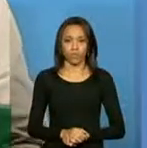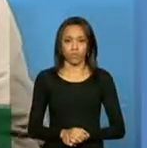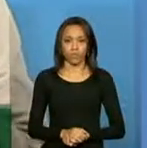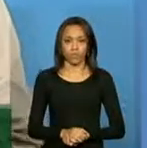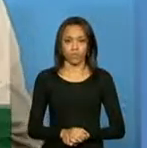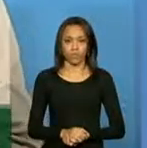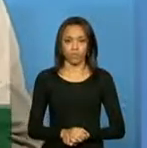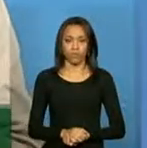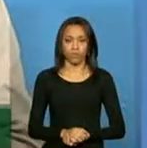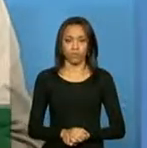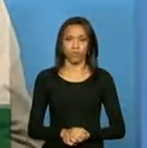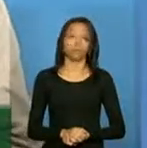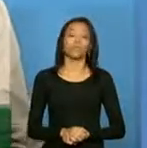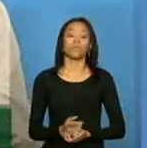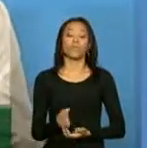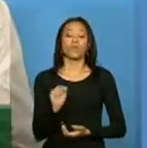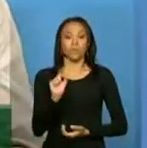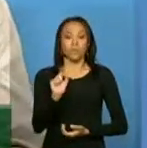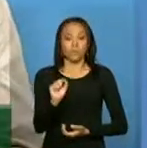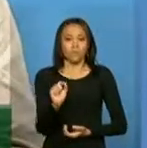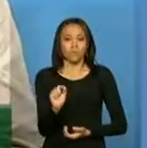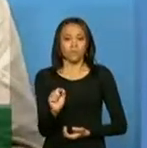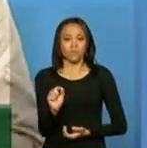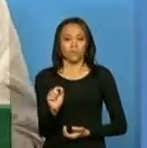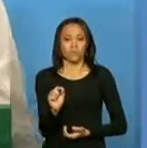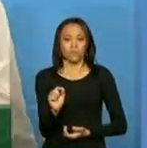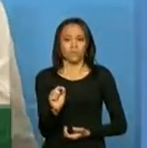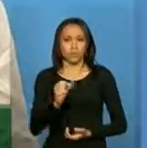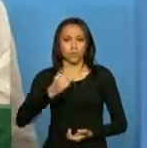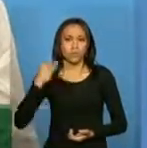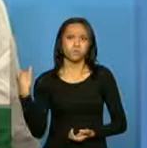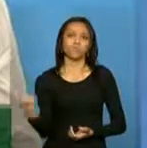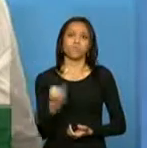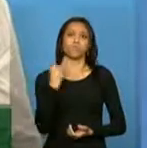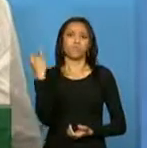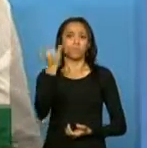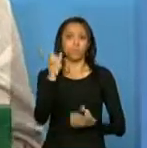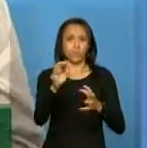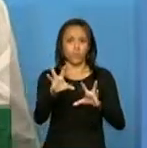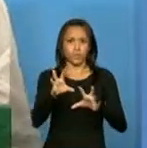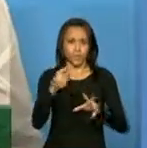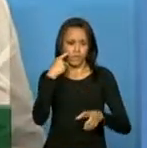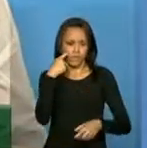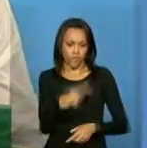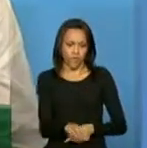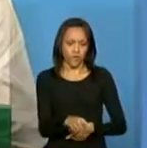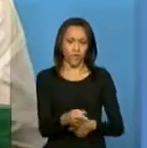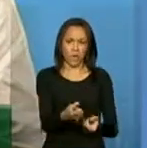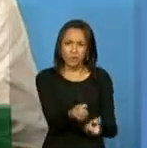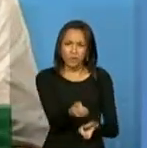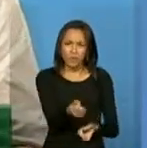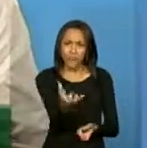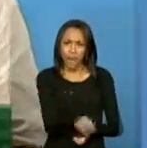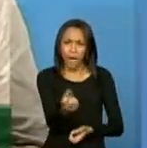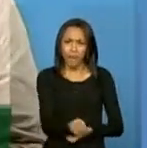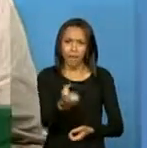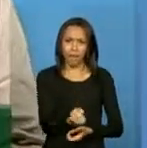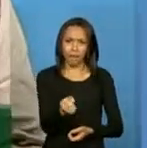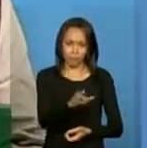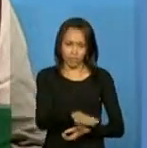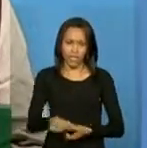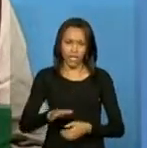A riqueza que provém de trabalho feito por crianças é um dinheiro